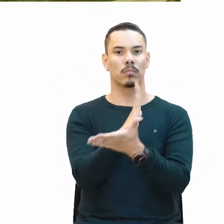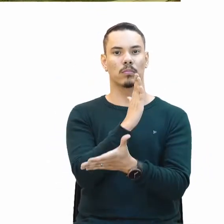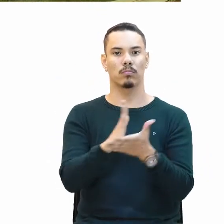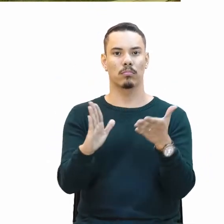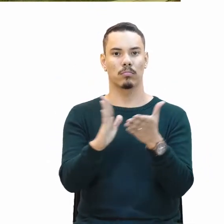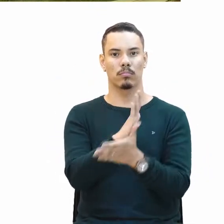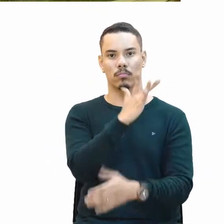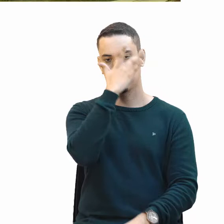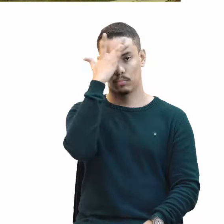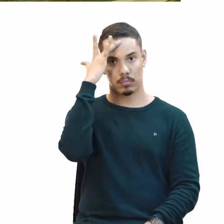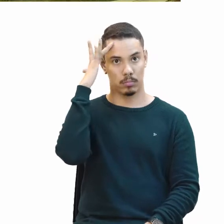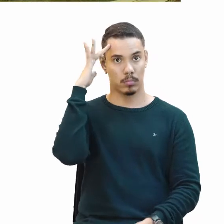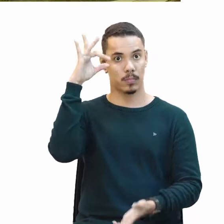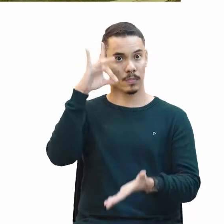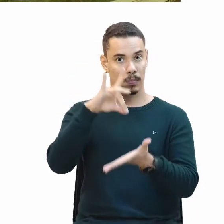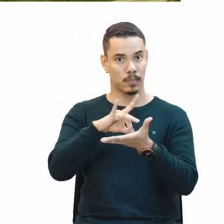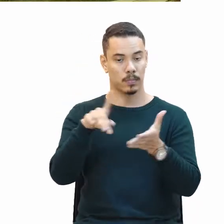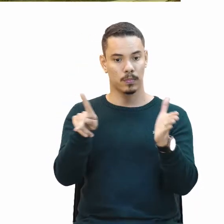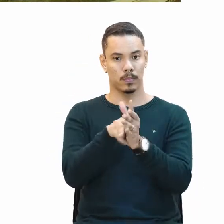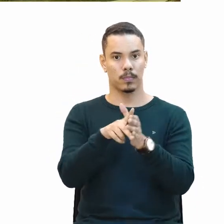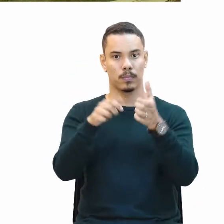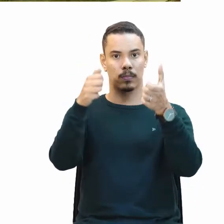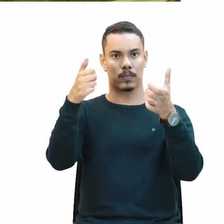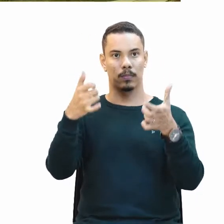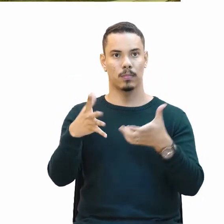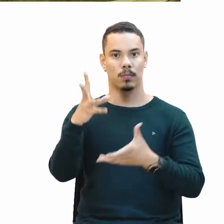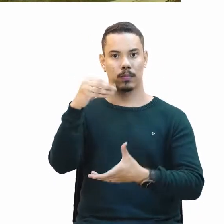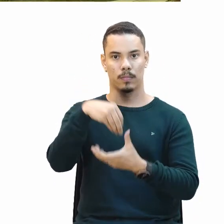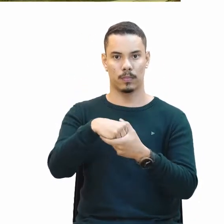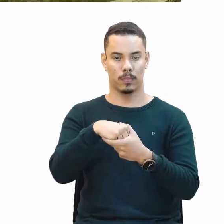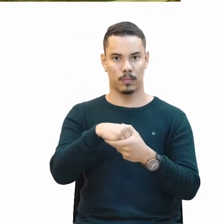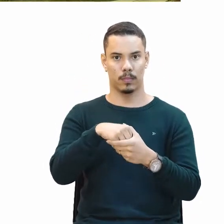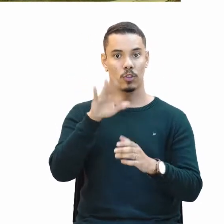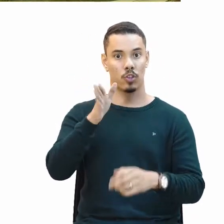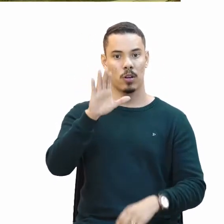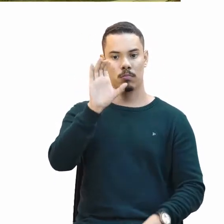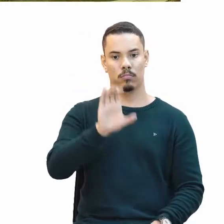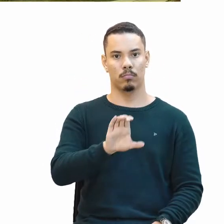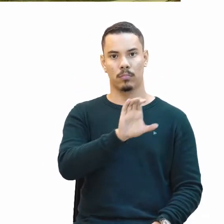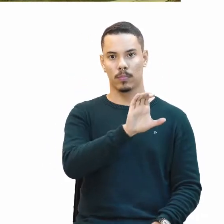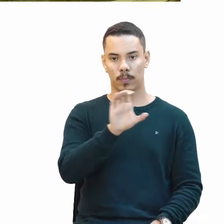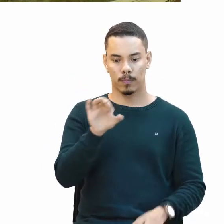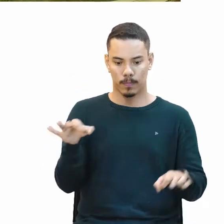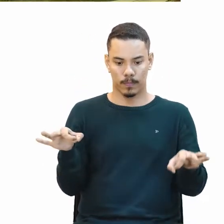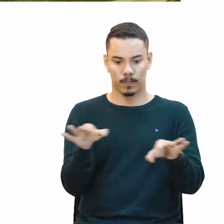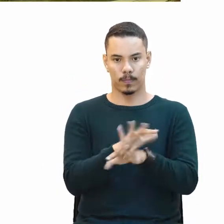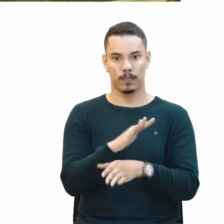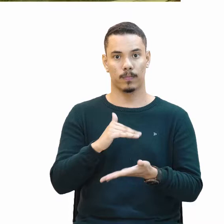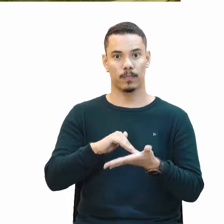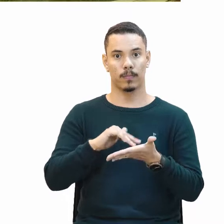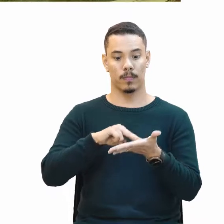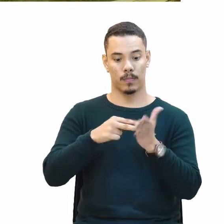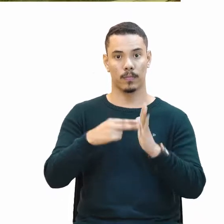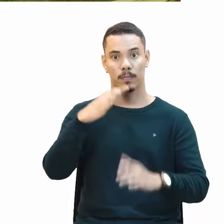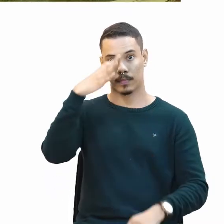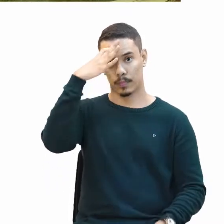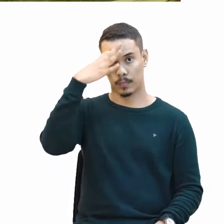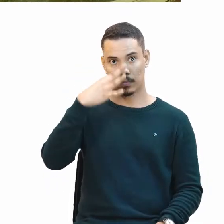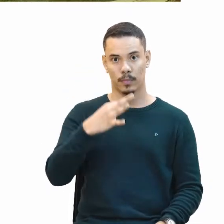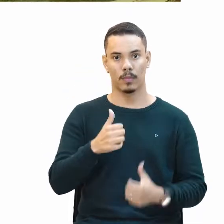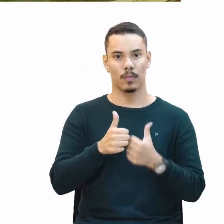intermediários. Verdades essas que são relatadas nas Escrituras Sagradas e interpretadas segundo as autoridades da